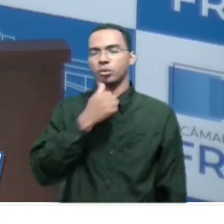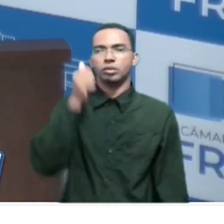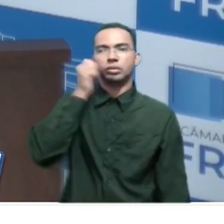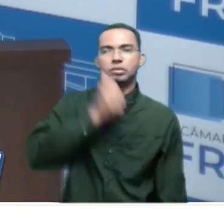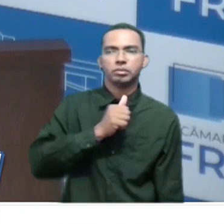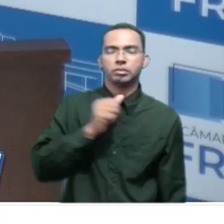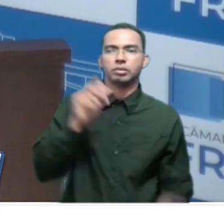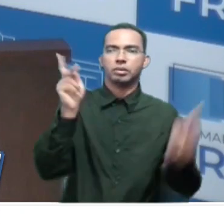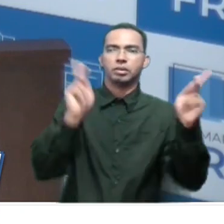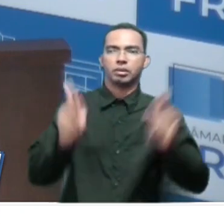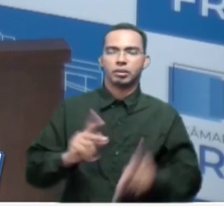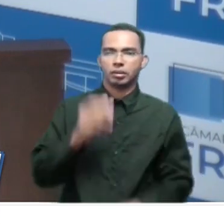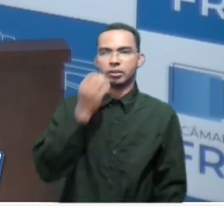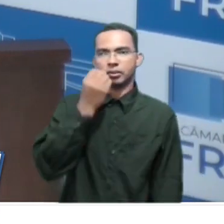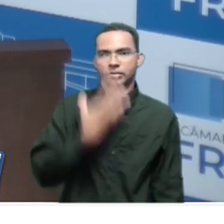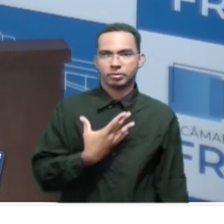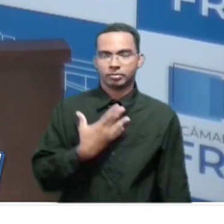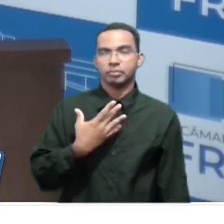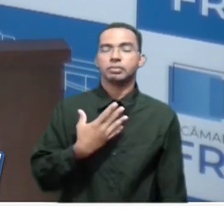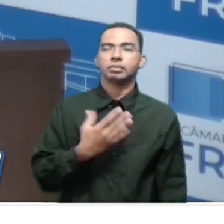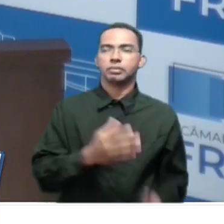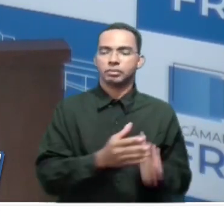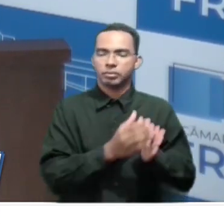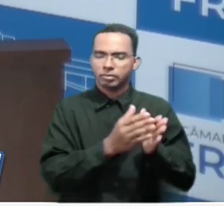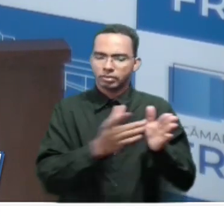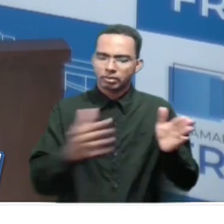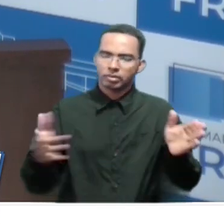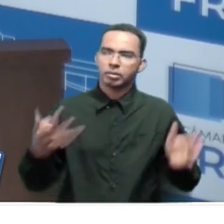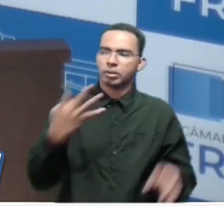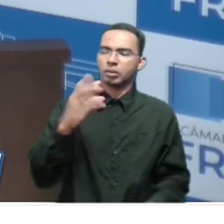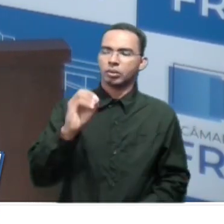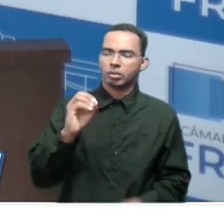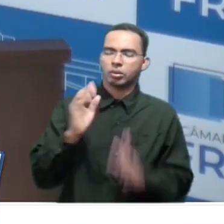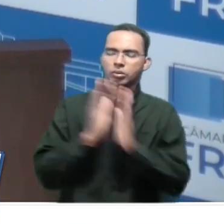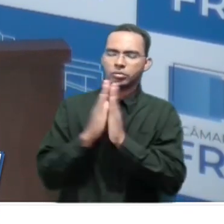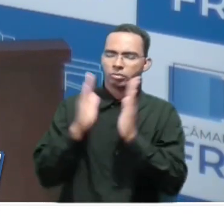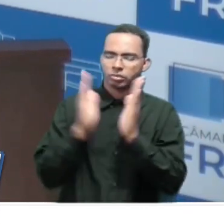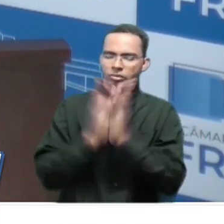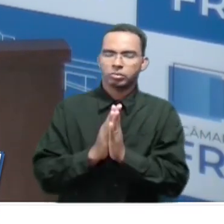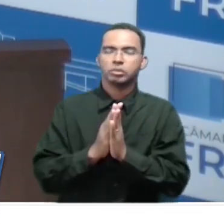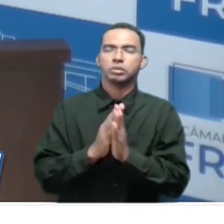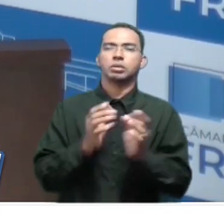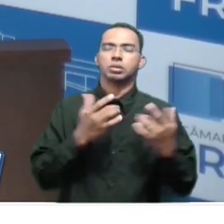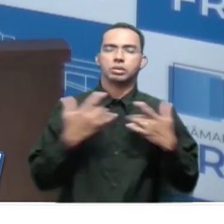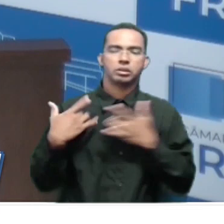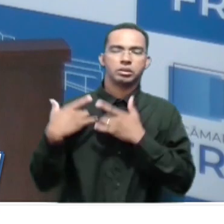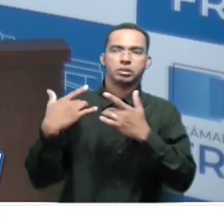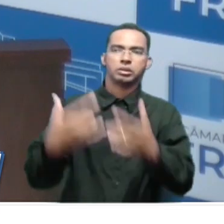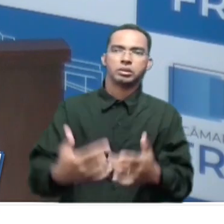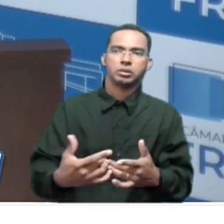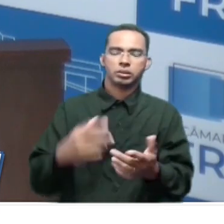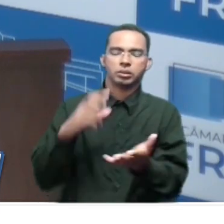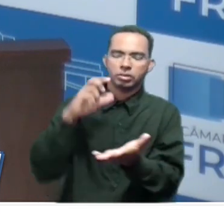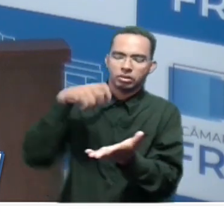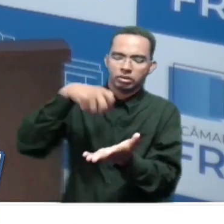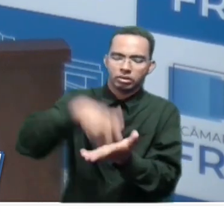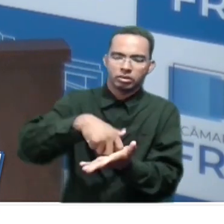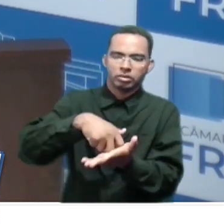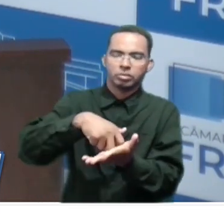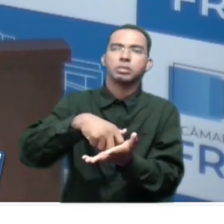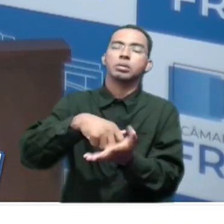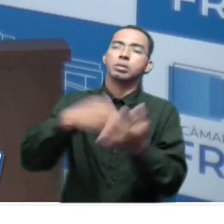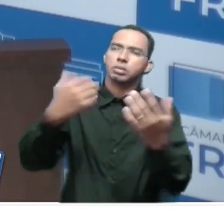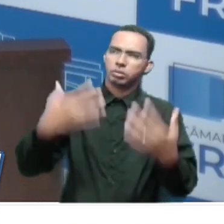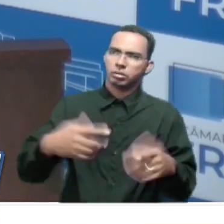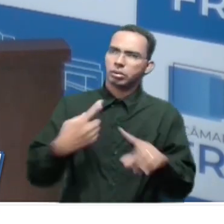bem. Tempo de quaresma, oração, caridade e penitência. Eu digo isso